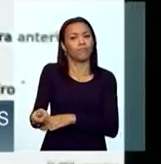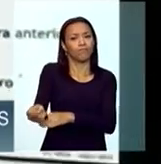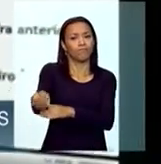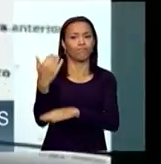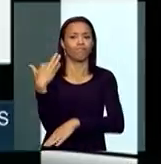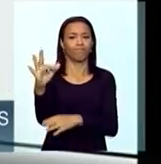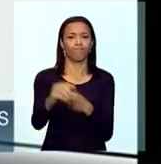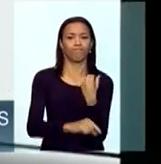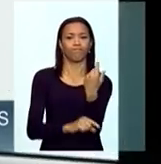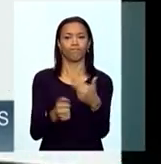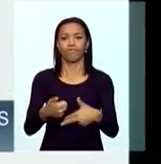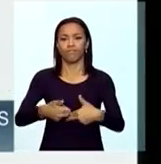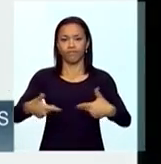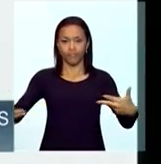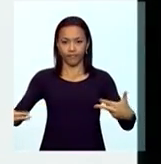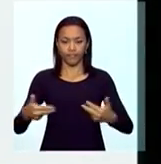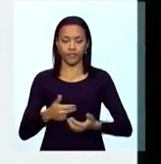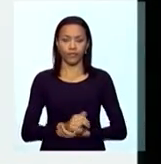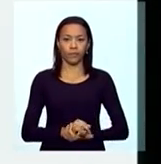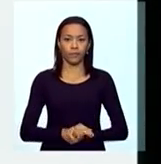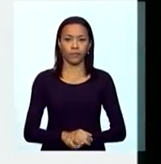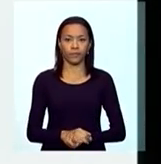Vai.